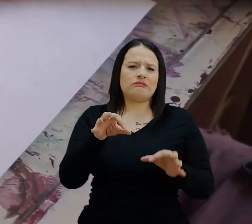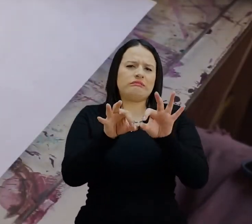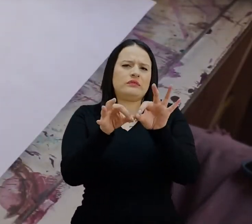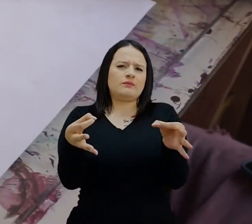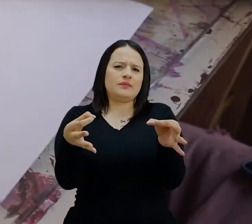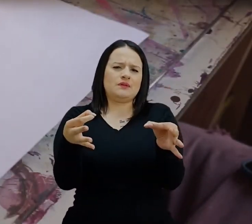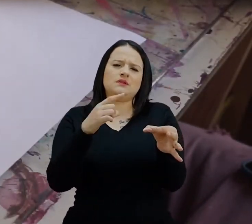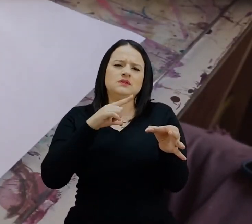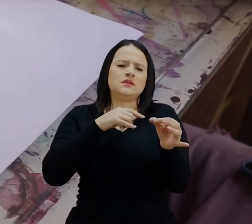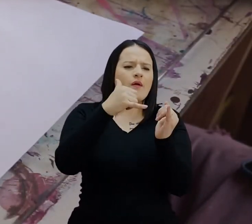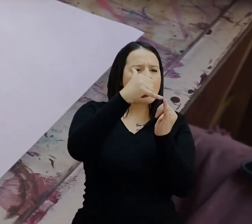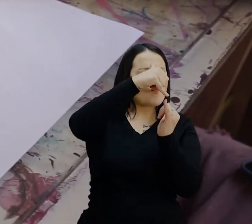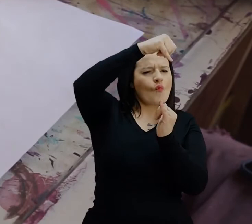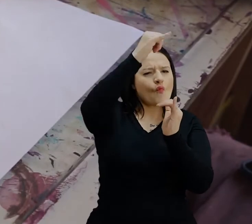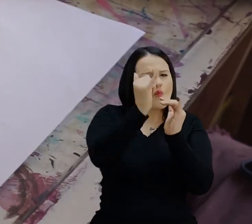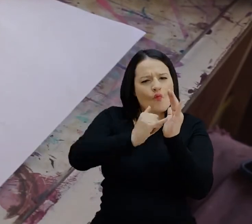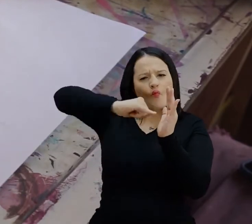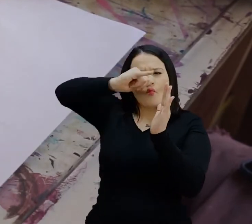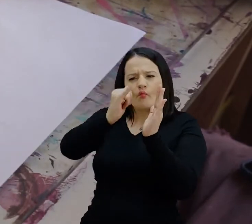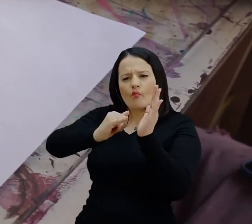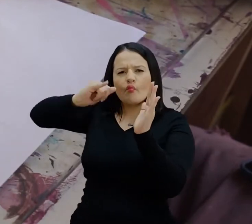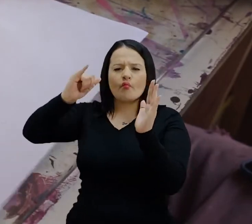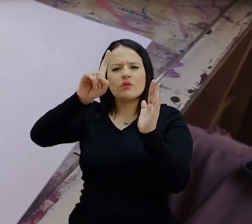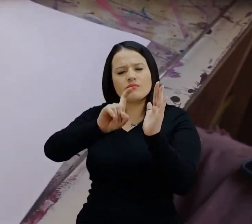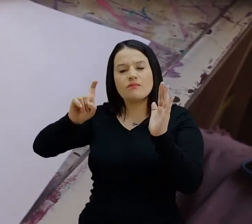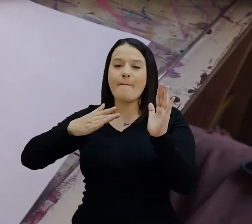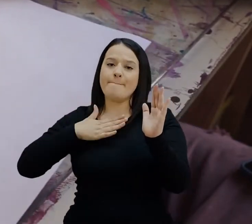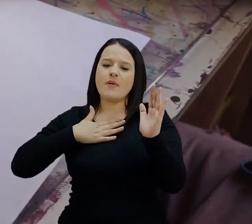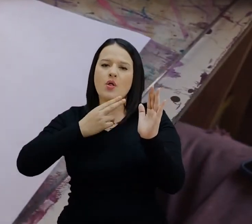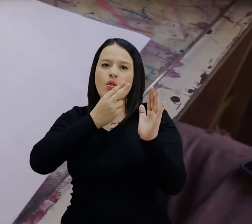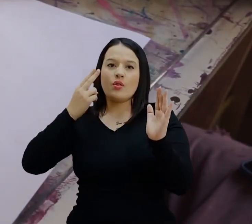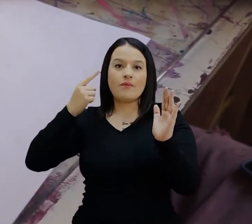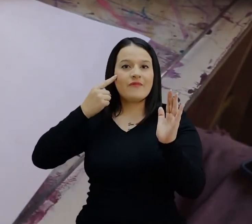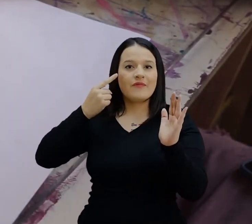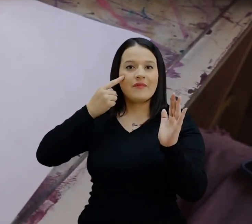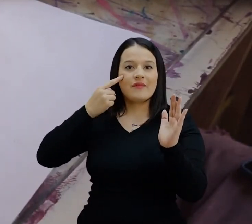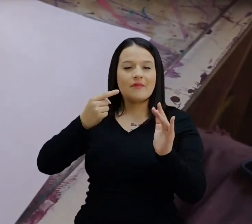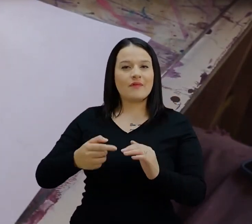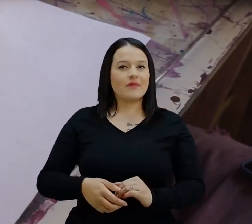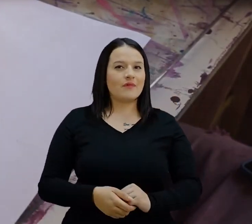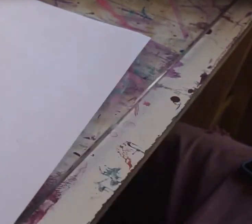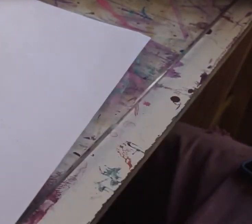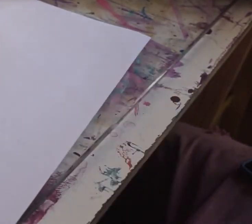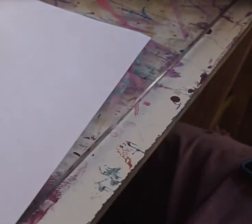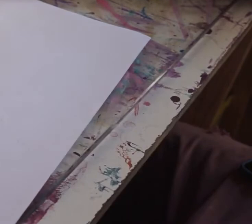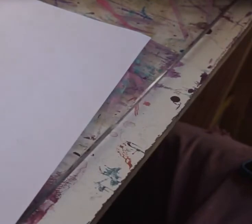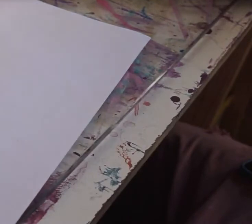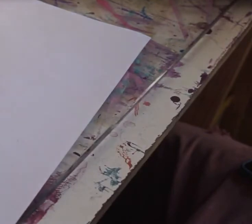é só um nome. Eu vou colocar a minha tag aqui, né? No caso.